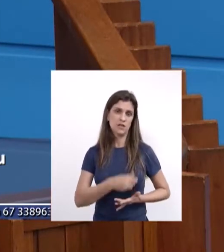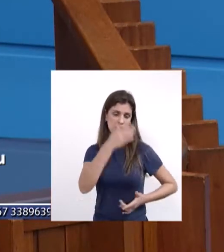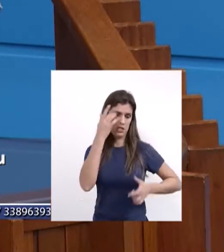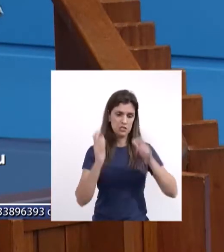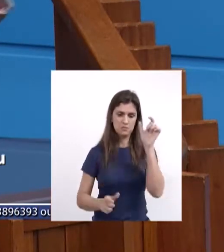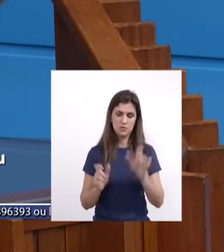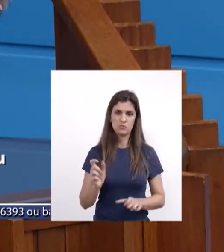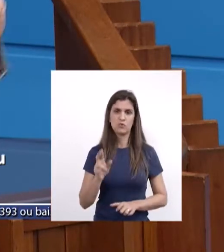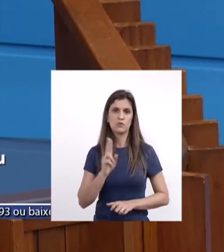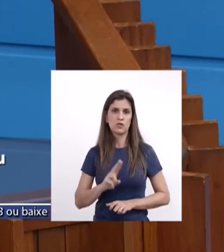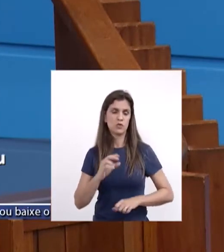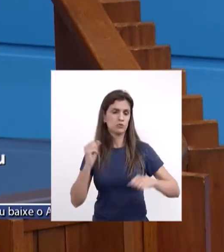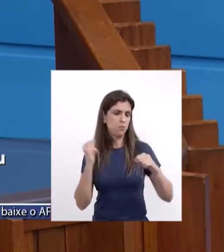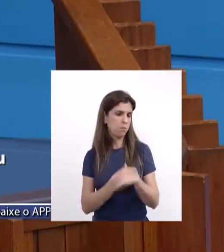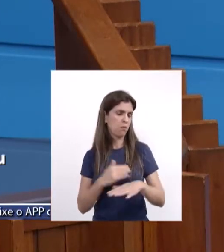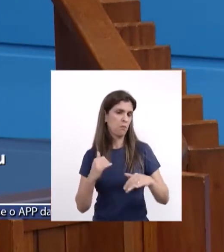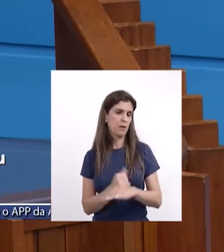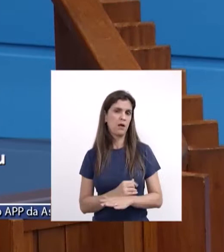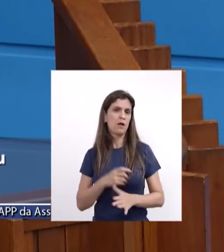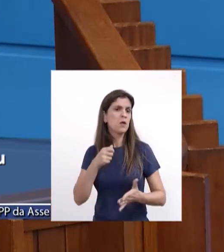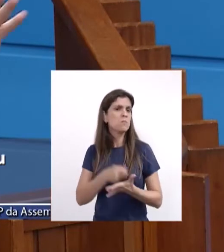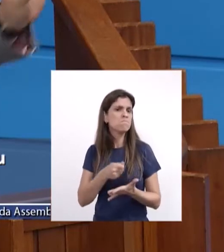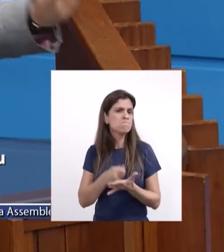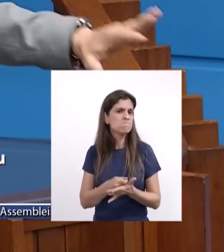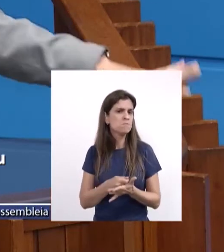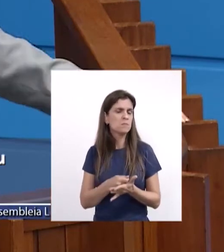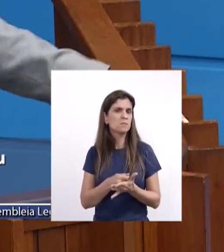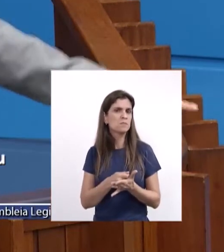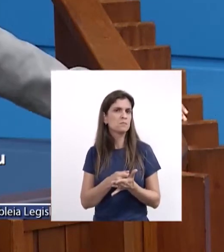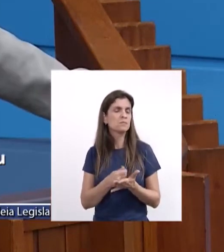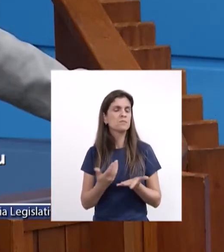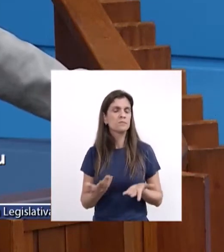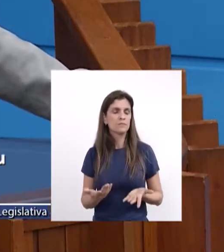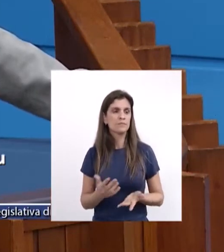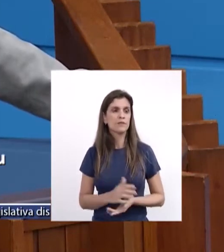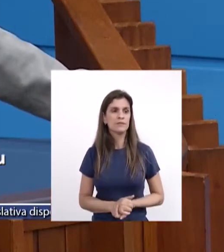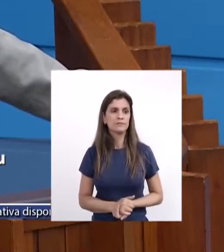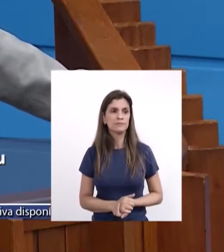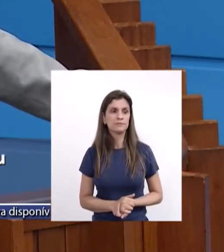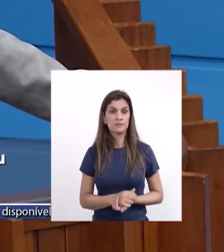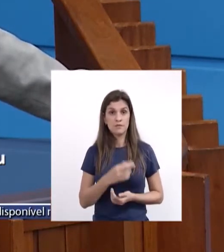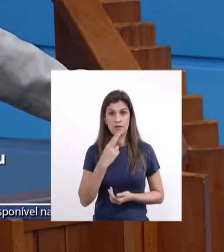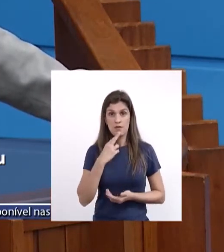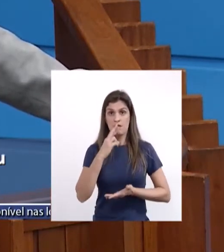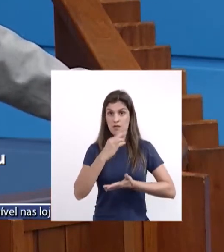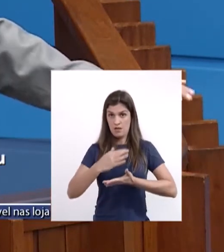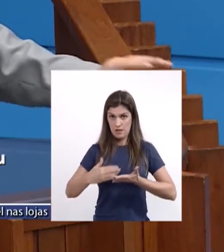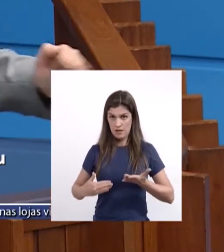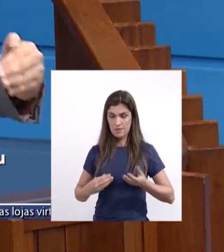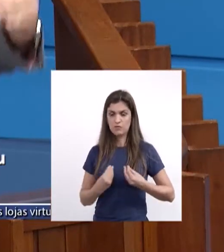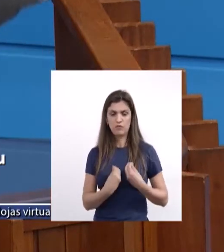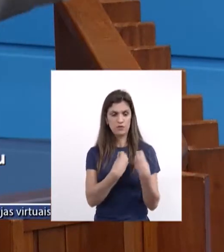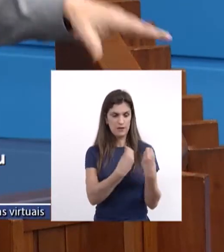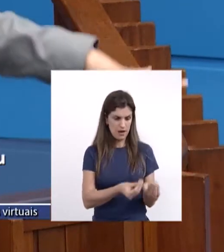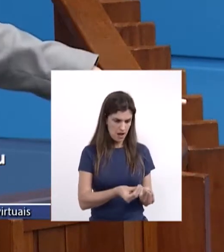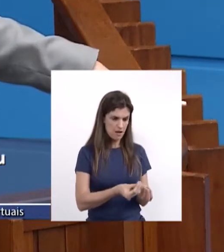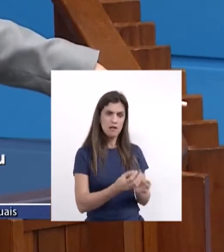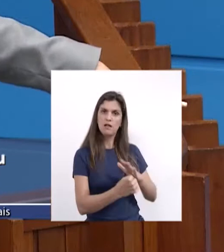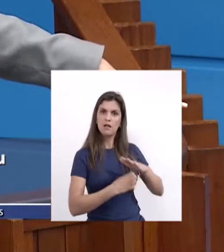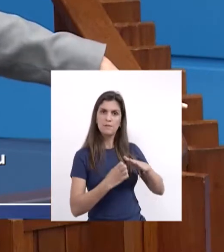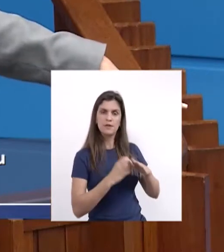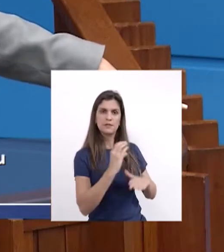tendo, e aí me chama a atenção uma outra coisa. Eu vou fazer um requerimento à CCR-MS Vias, porque eu cruzo